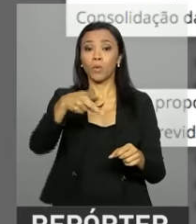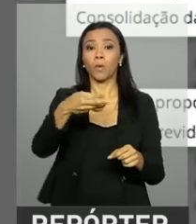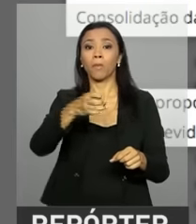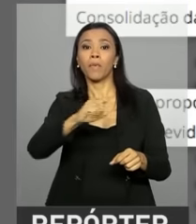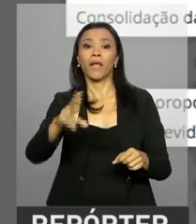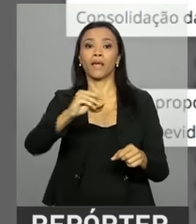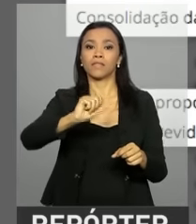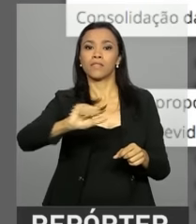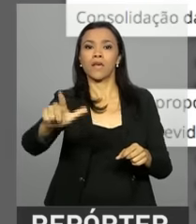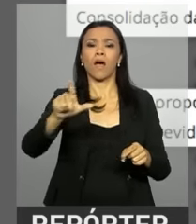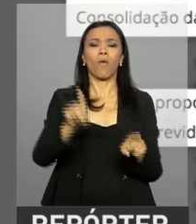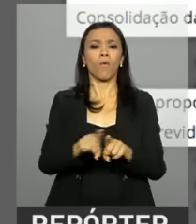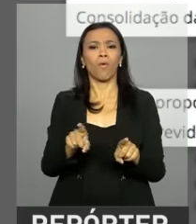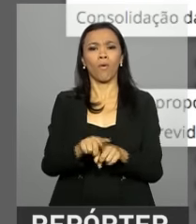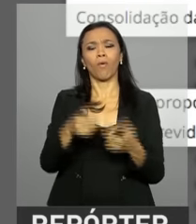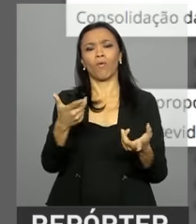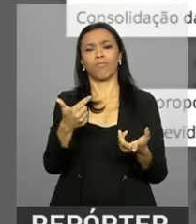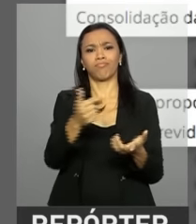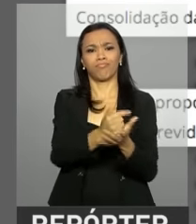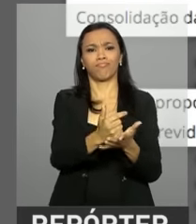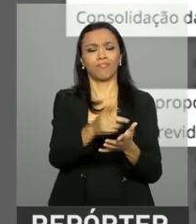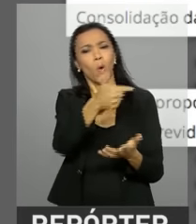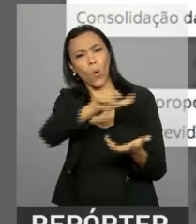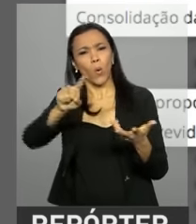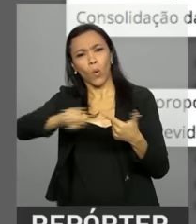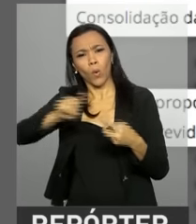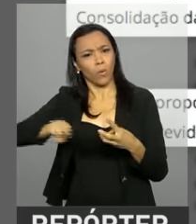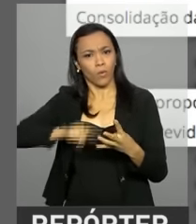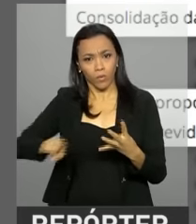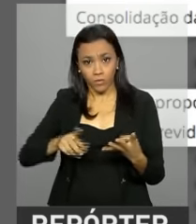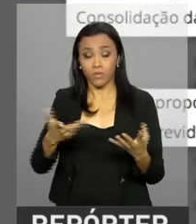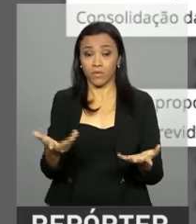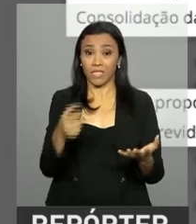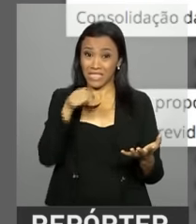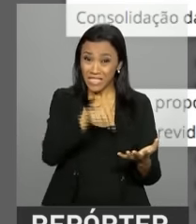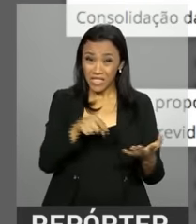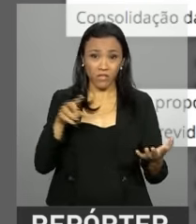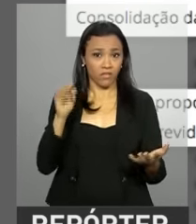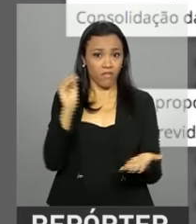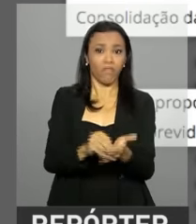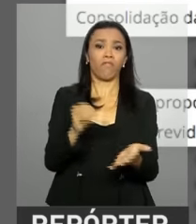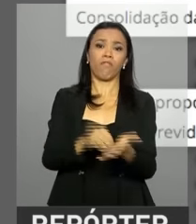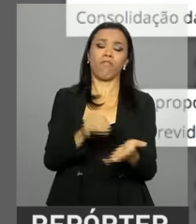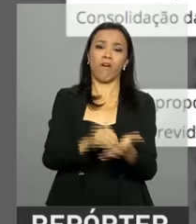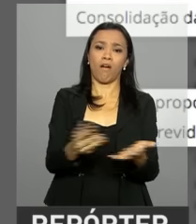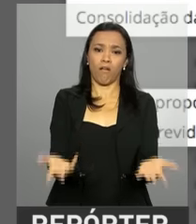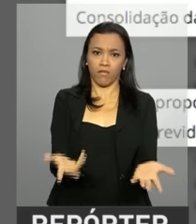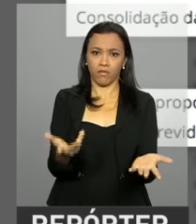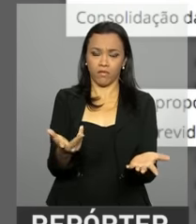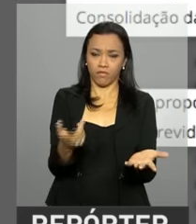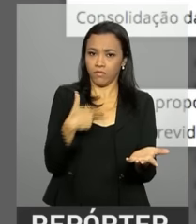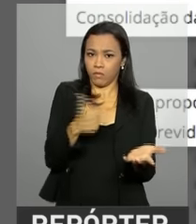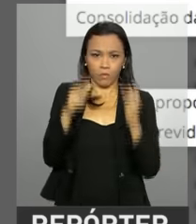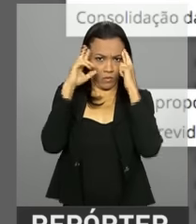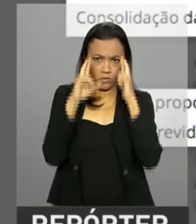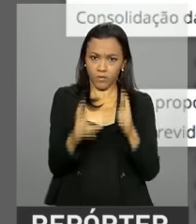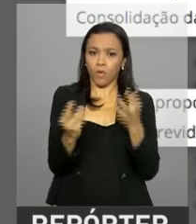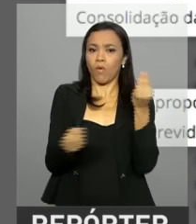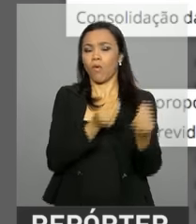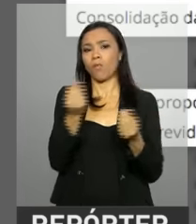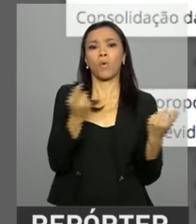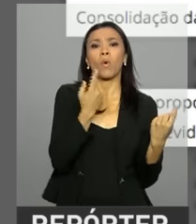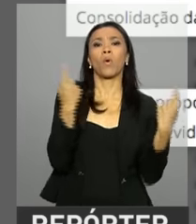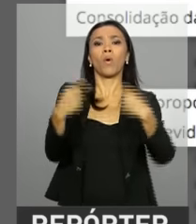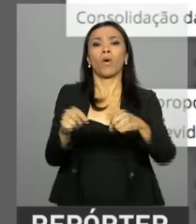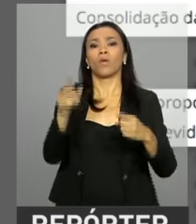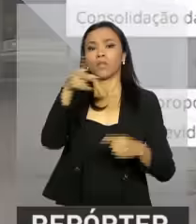CLT segundo o planalto essas esses fatos foram atribuídos de maneira irresponsável ao governo Michel Temer e